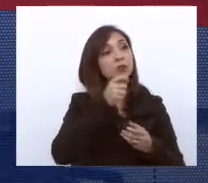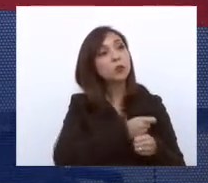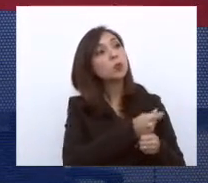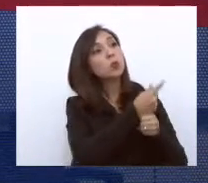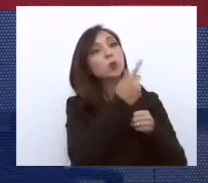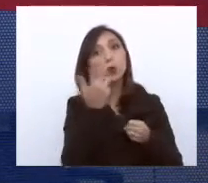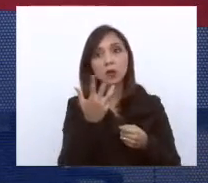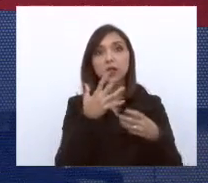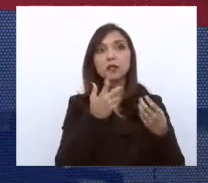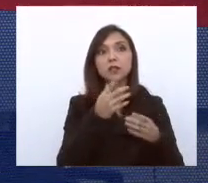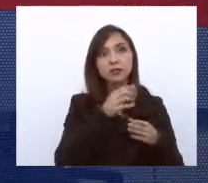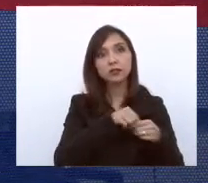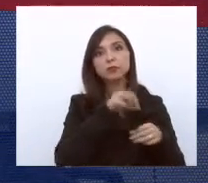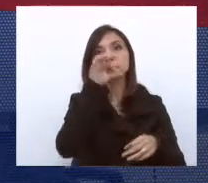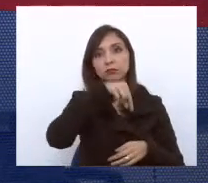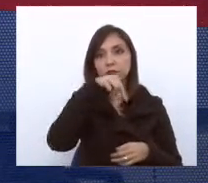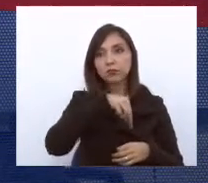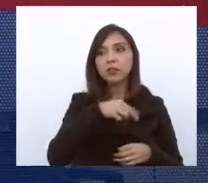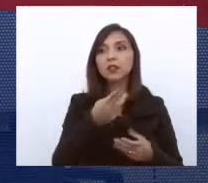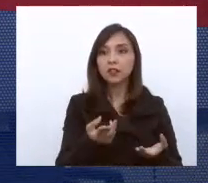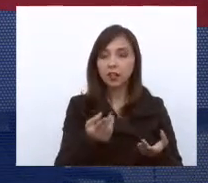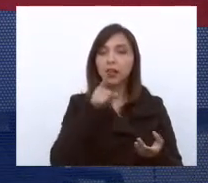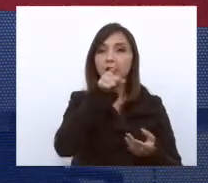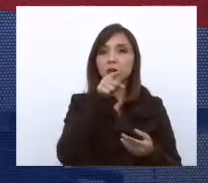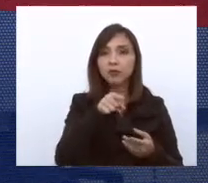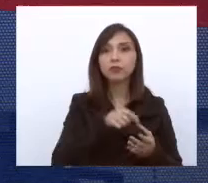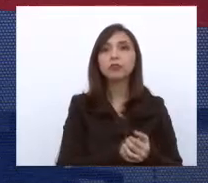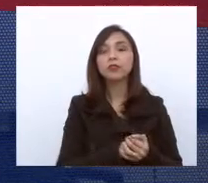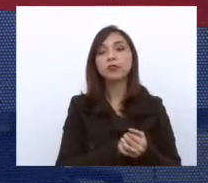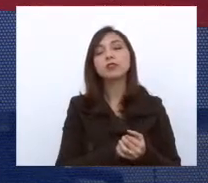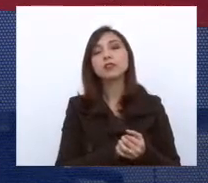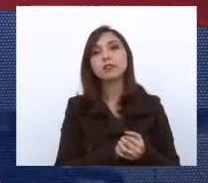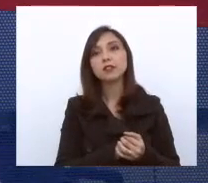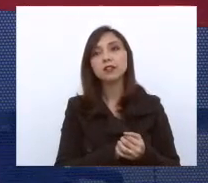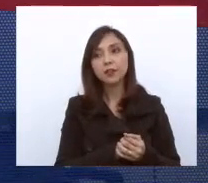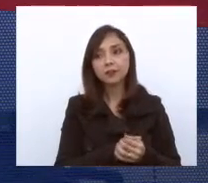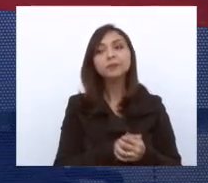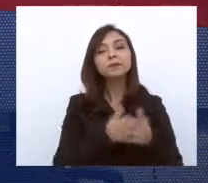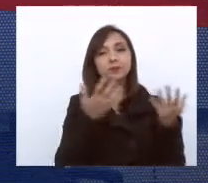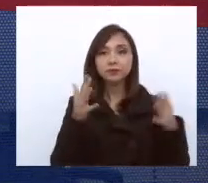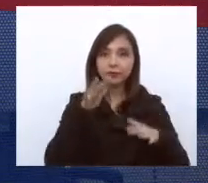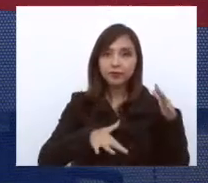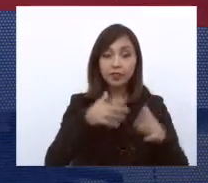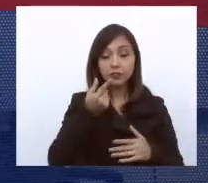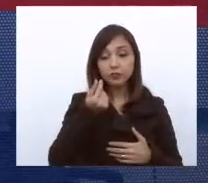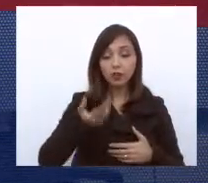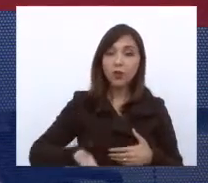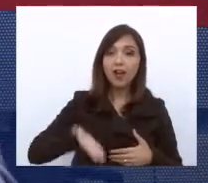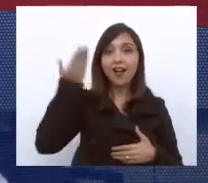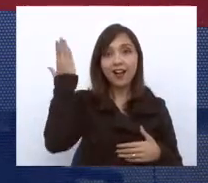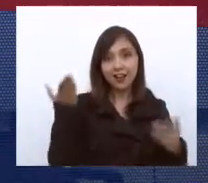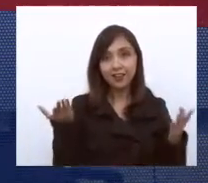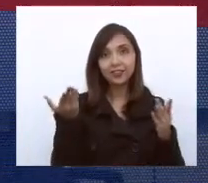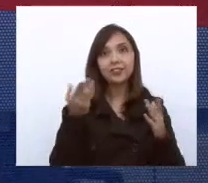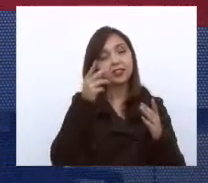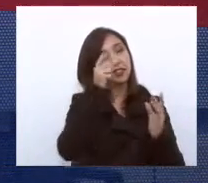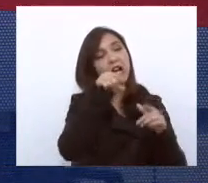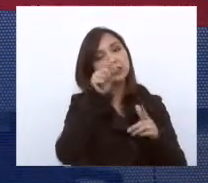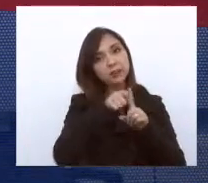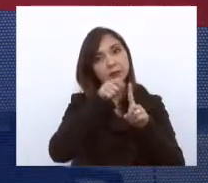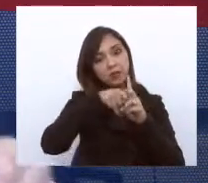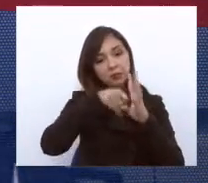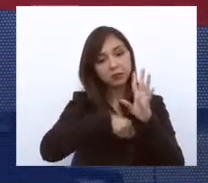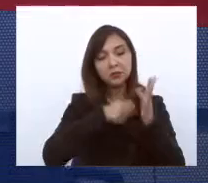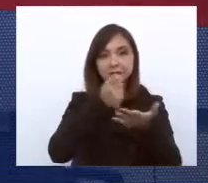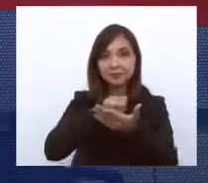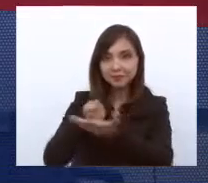água. Então, é legal porque o condomínio normalmente, às vezes, vem um valor muito alto e aí já está embutida a mensalidade ou a conta d'água de